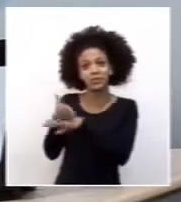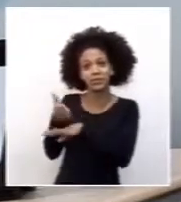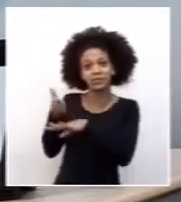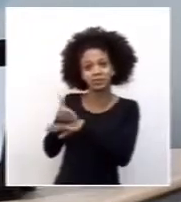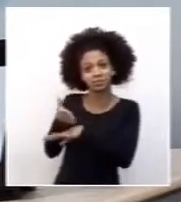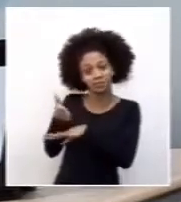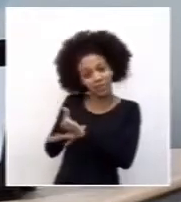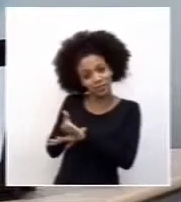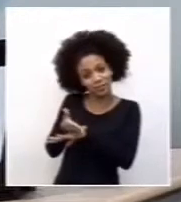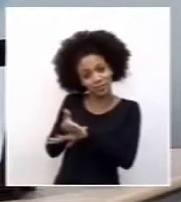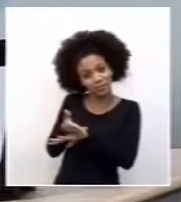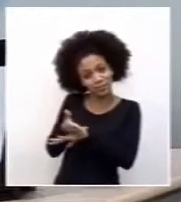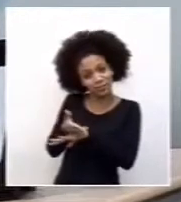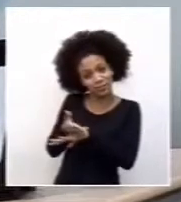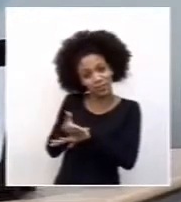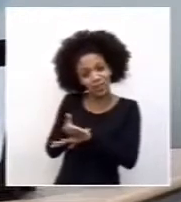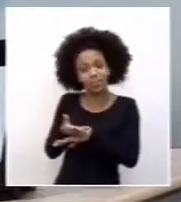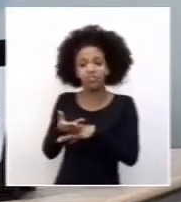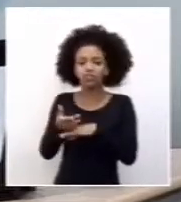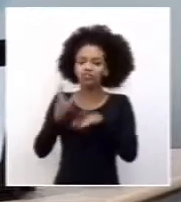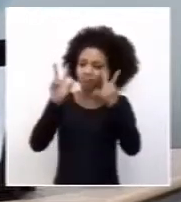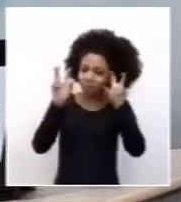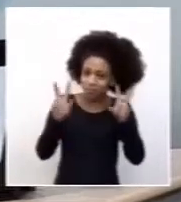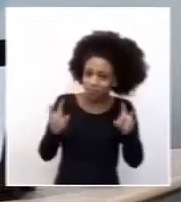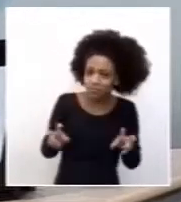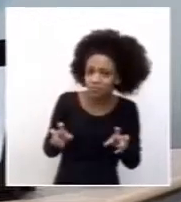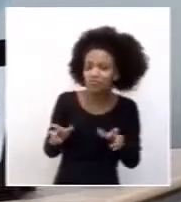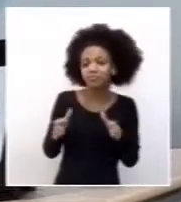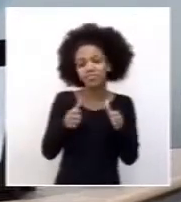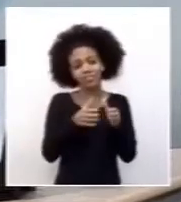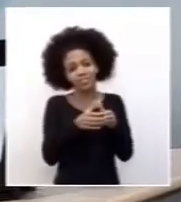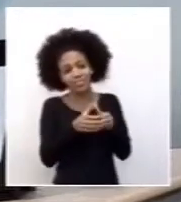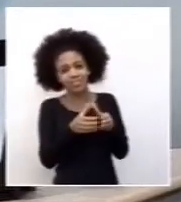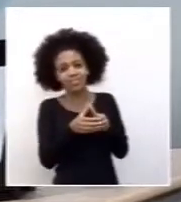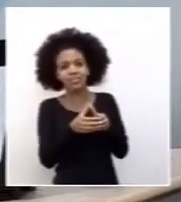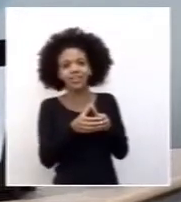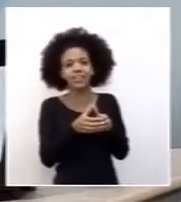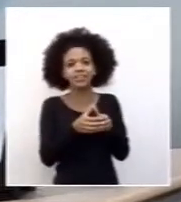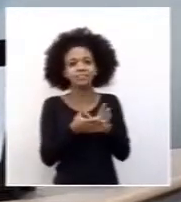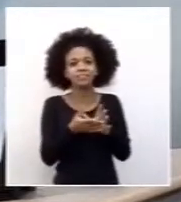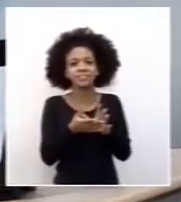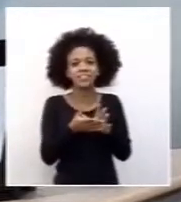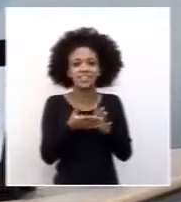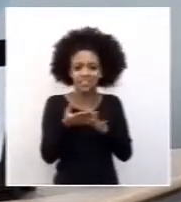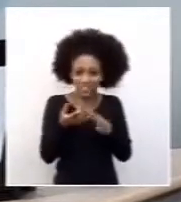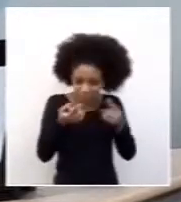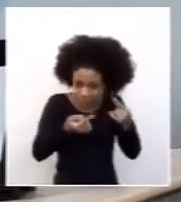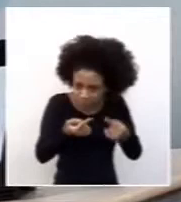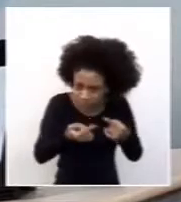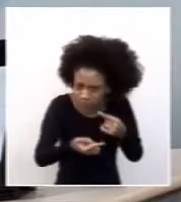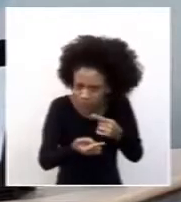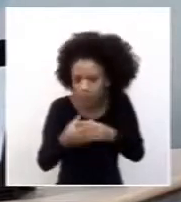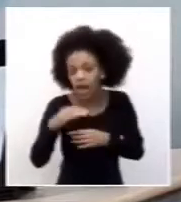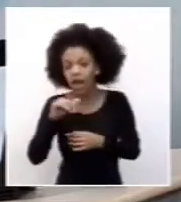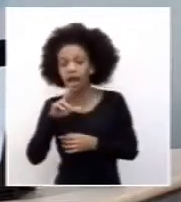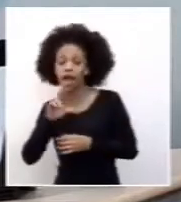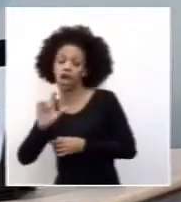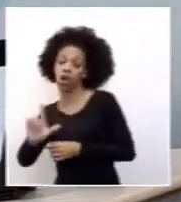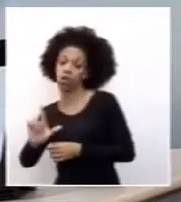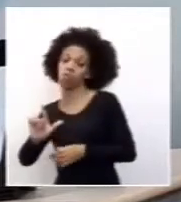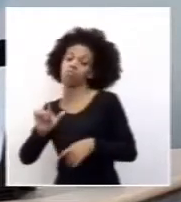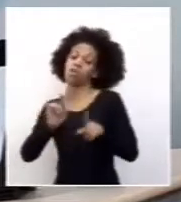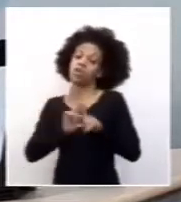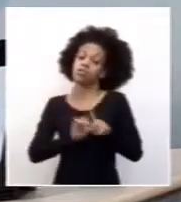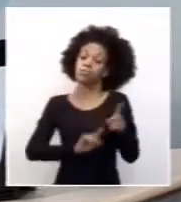do capítulo de Gestão de uma Turma em um Ambiente Lotado e Complexo, de autoras da Carol e da Ingrid. Então, é